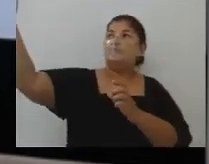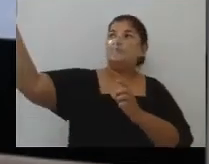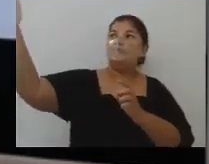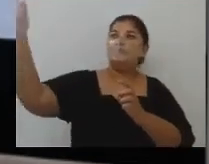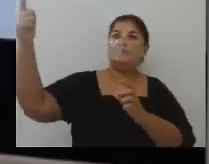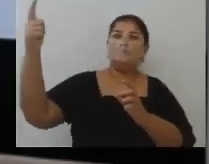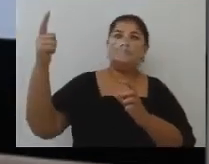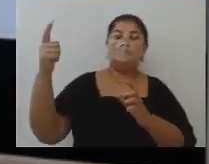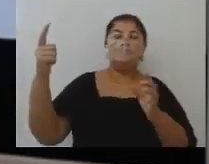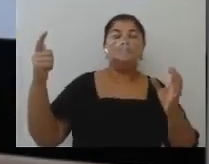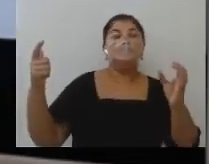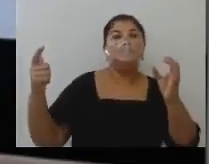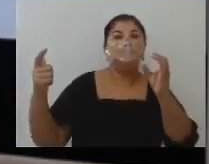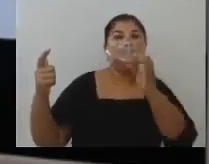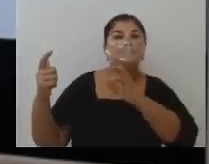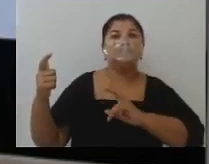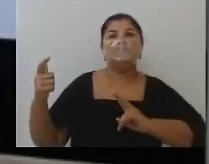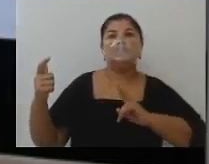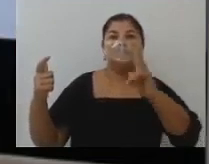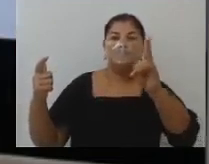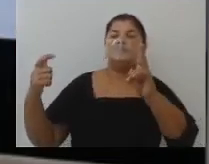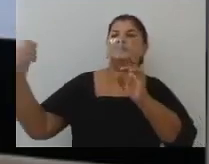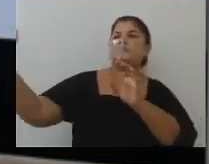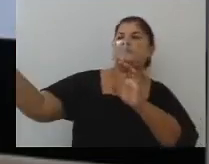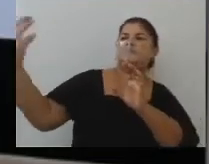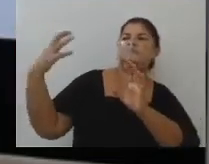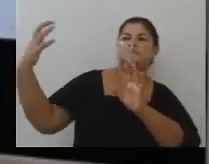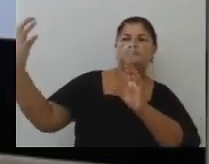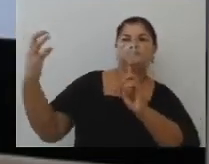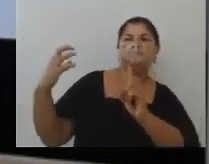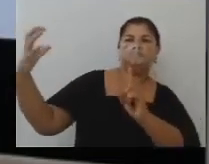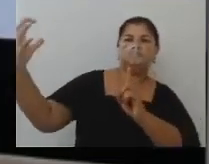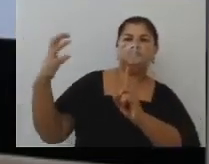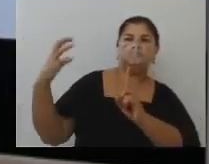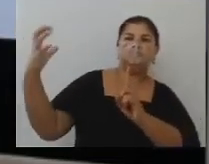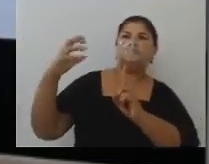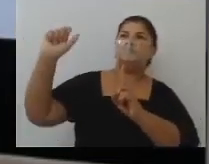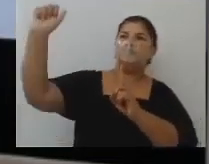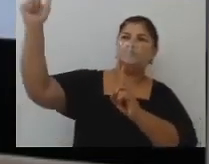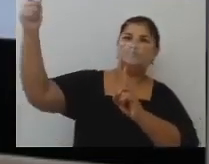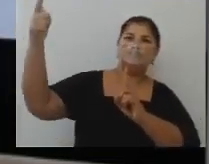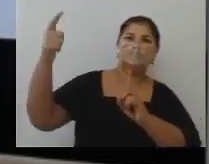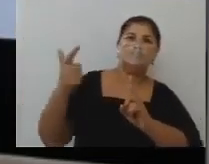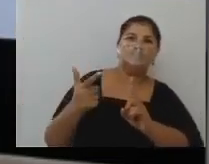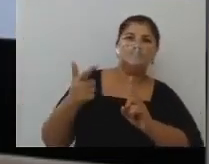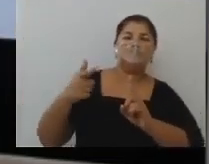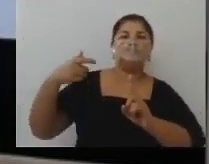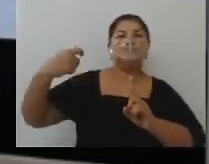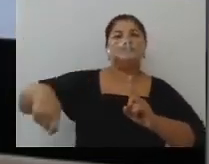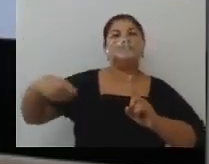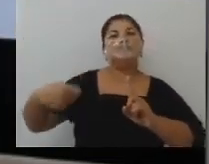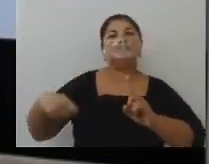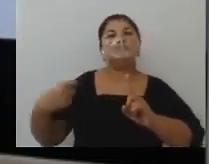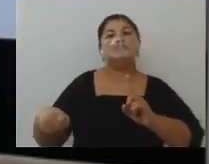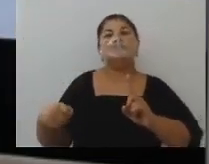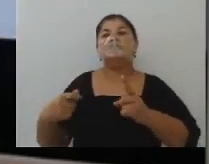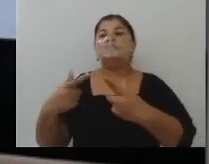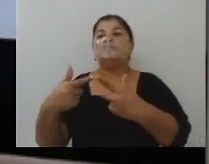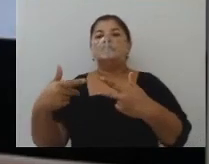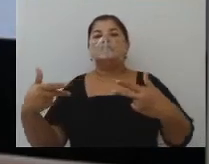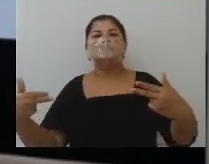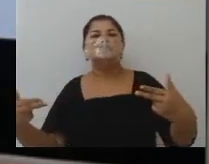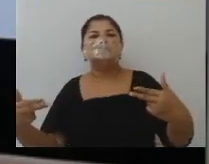Sol está bem mais quente que a gente, então ele está mandando calor, está mandando luz. Será que eu preciso de um meio material para